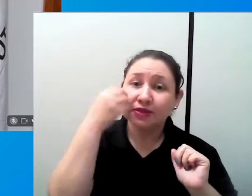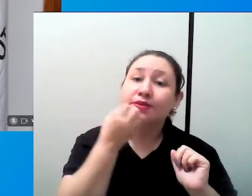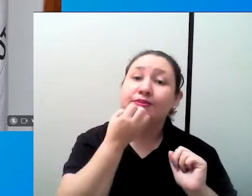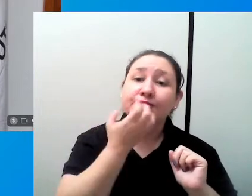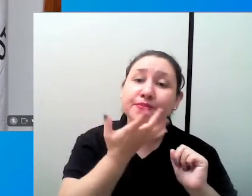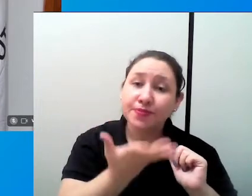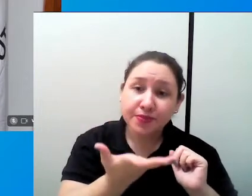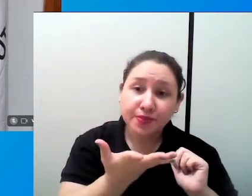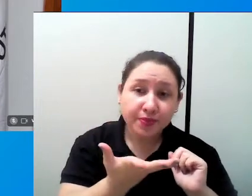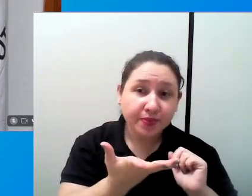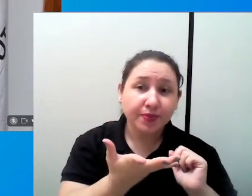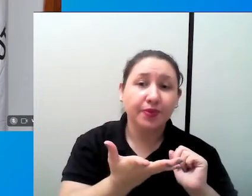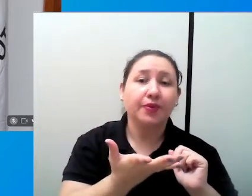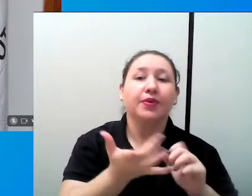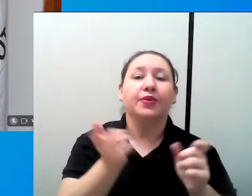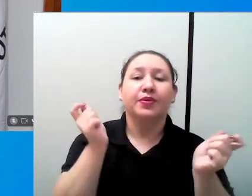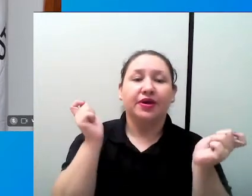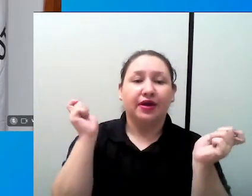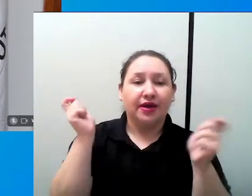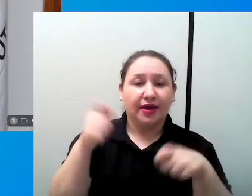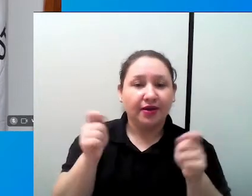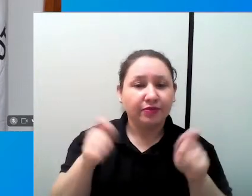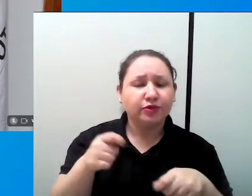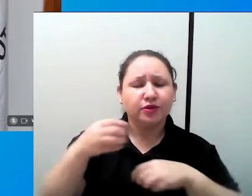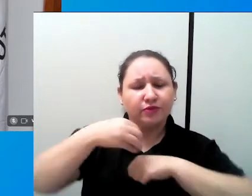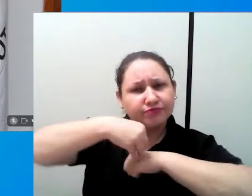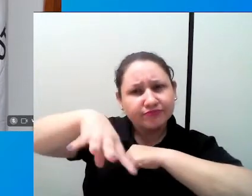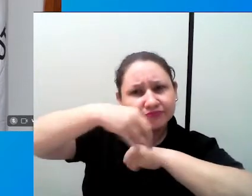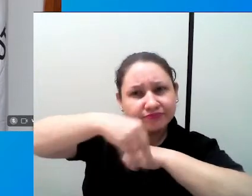compartilhadas em rede, então é a partir delas que a gente